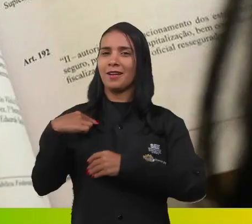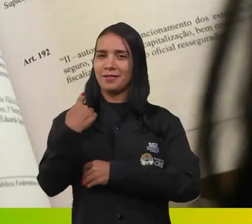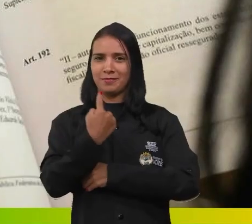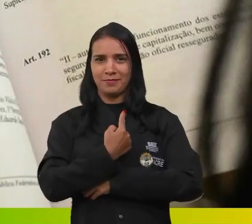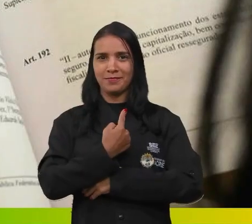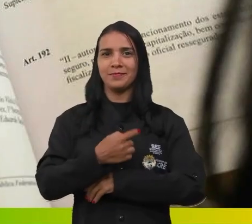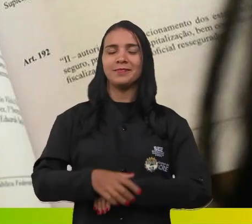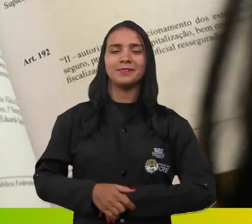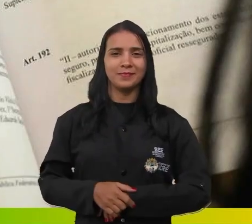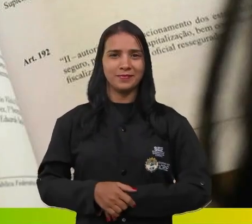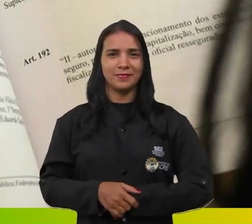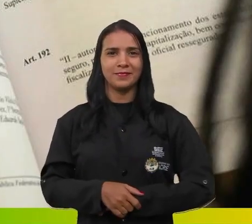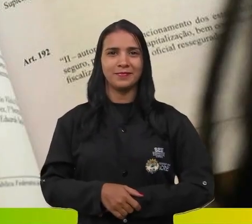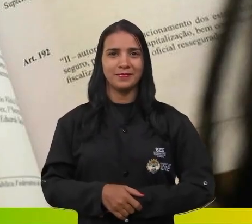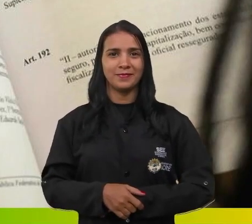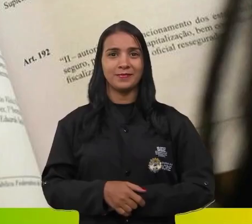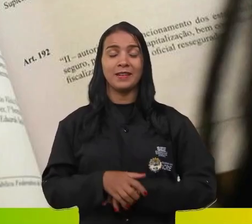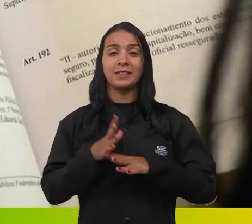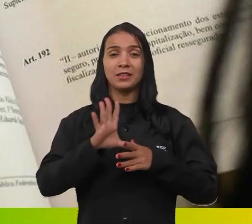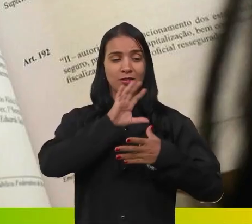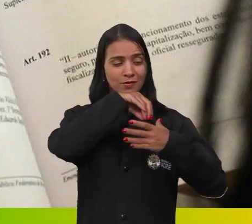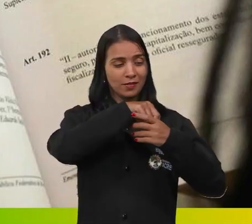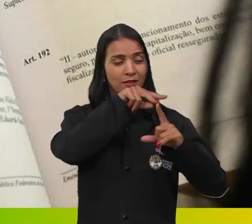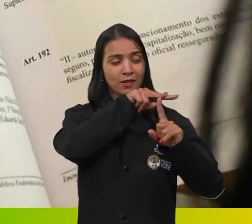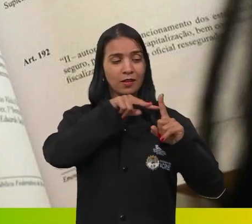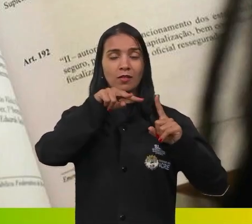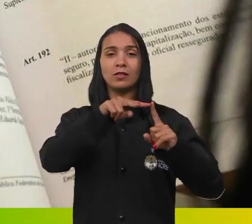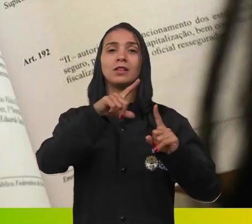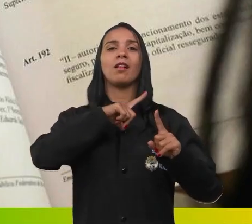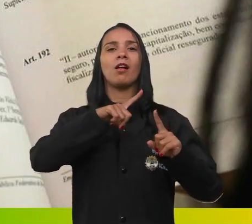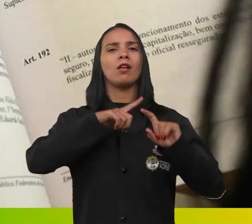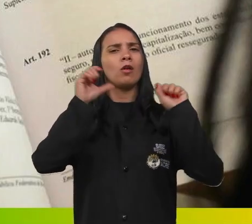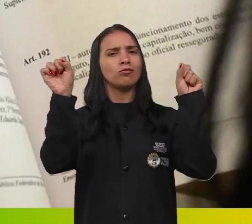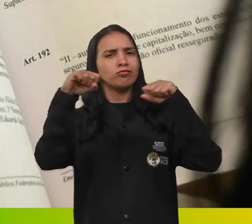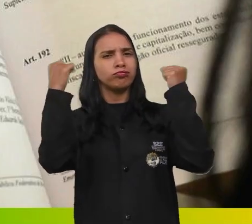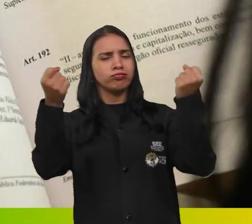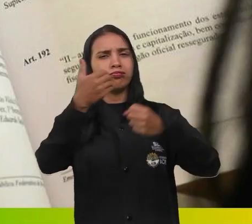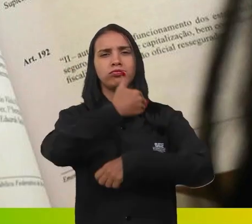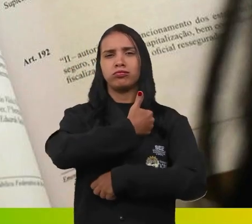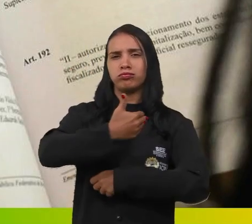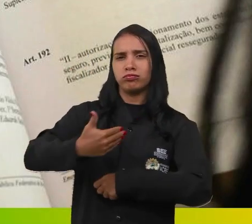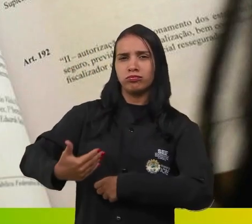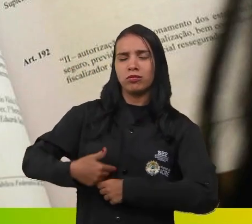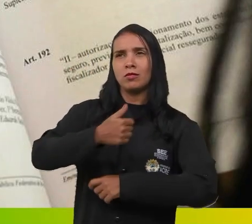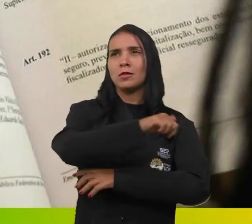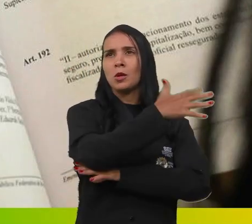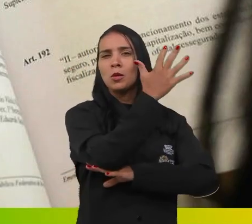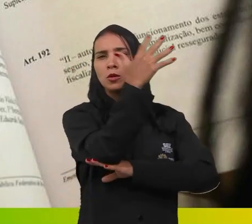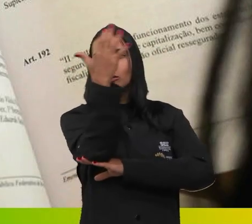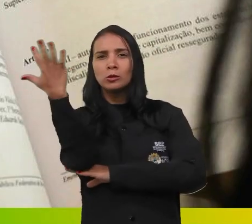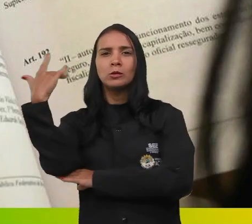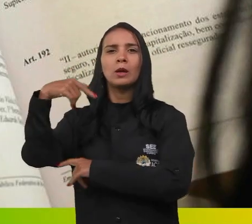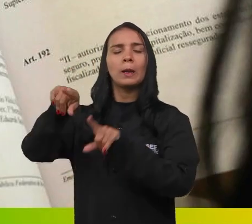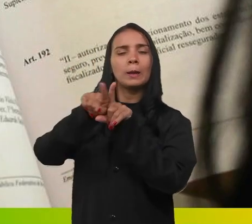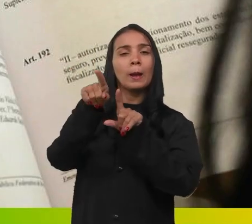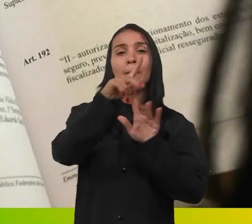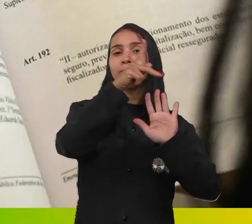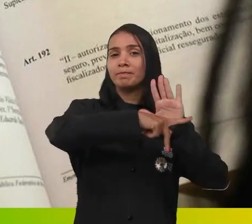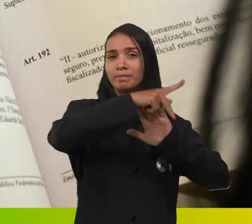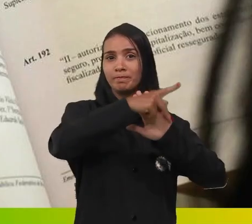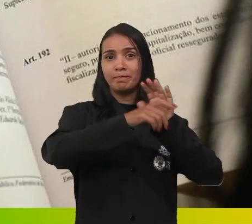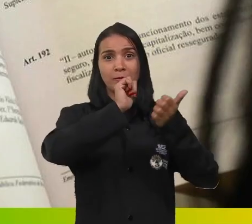Ó, nesse sentido, programas como academias públicas ao ar livre projetos de esporte